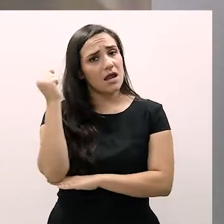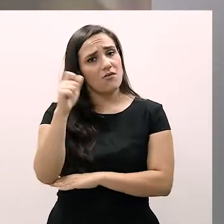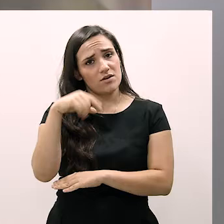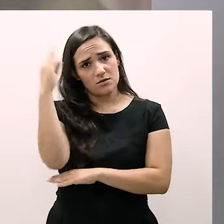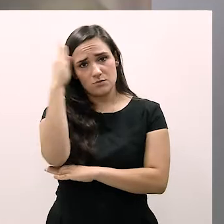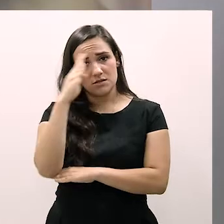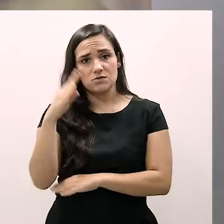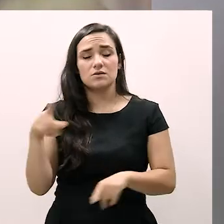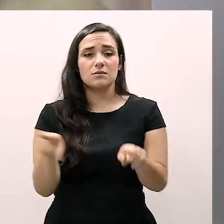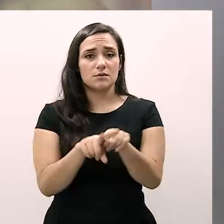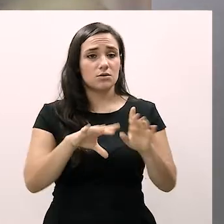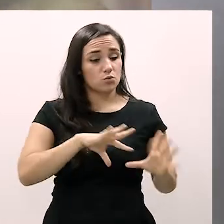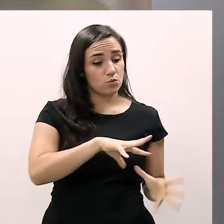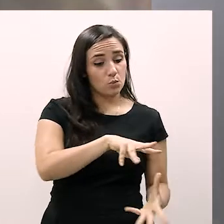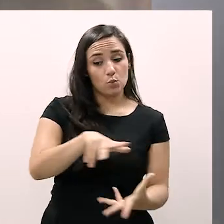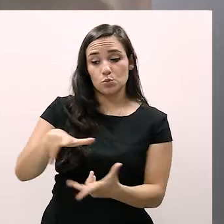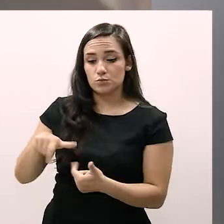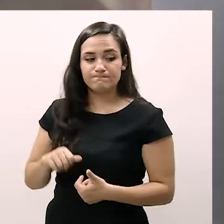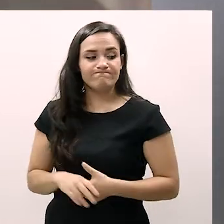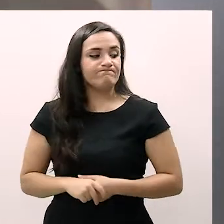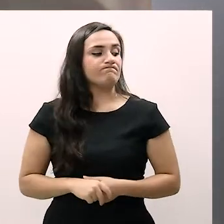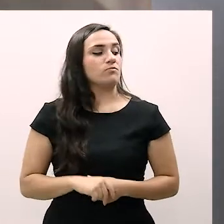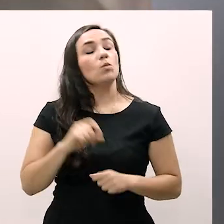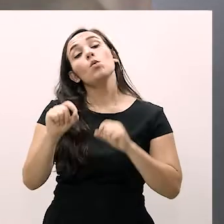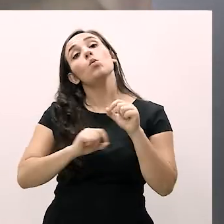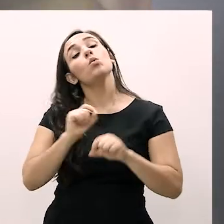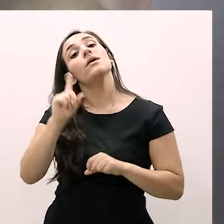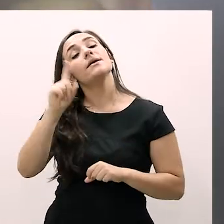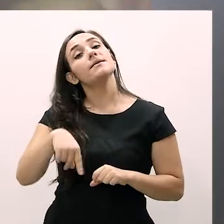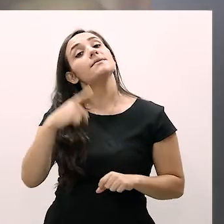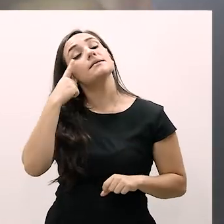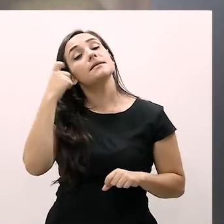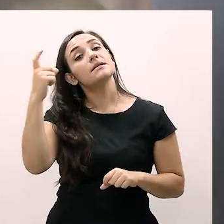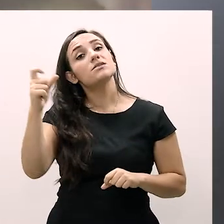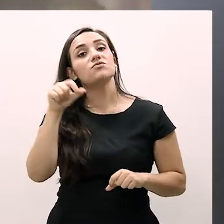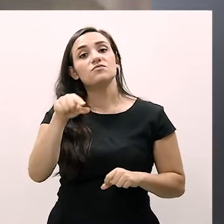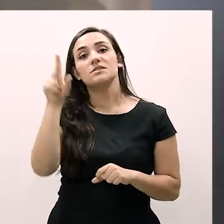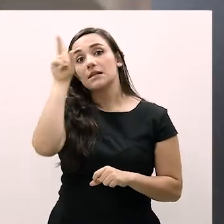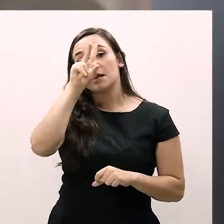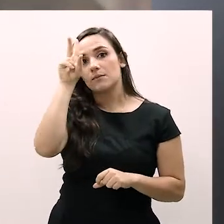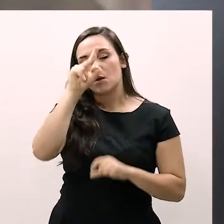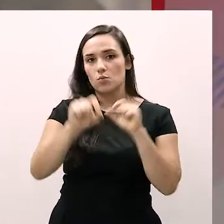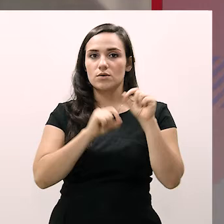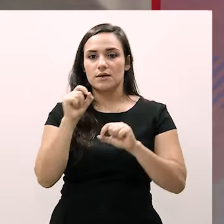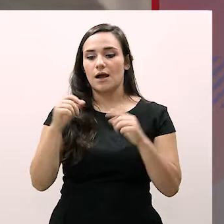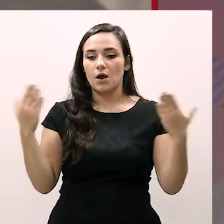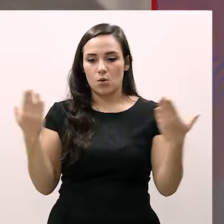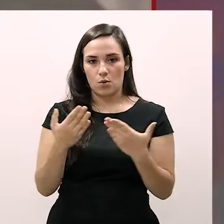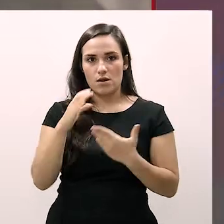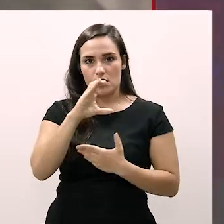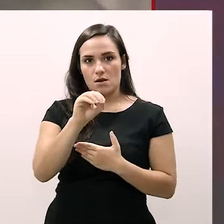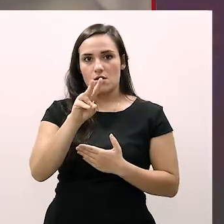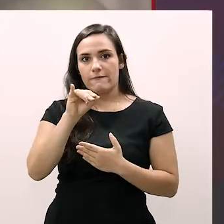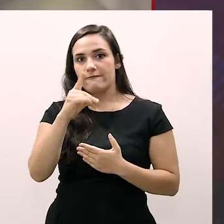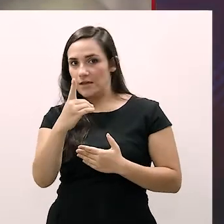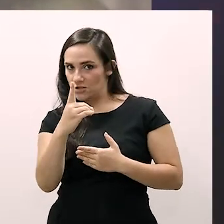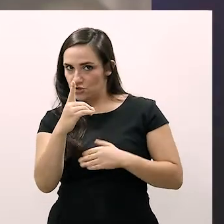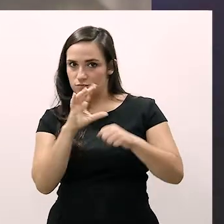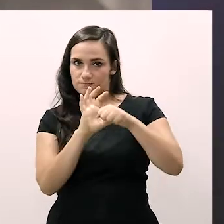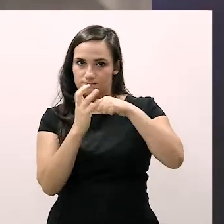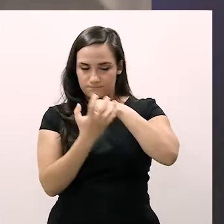mundo, né? E é interessante você falar, quando você fala na pandemia, a gente sabe, e isso está provado